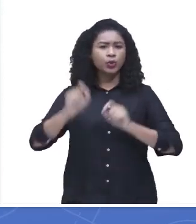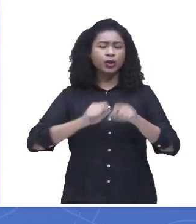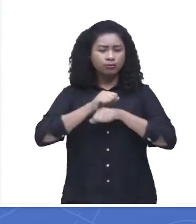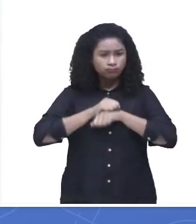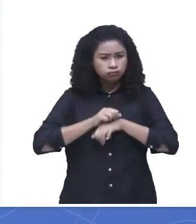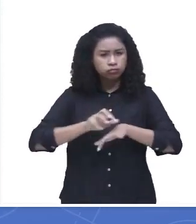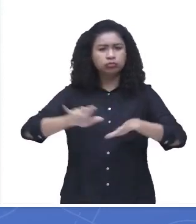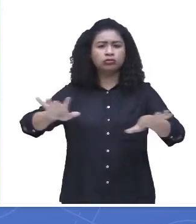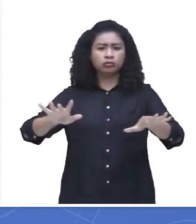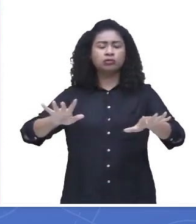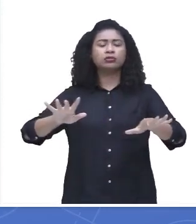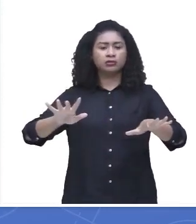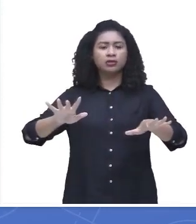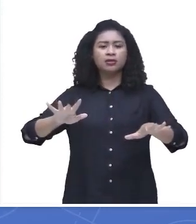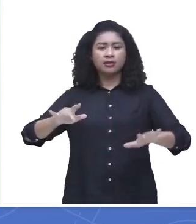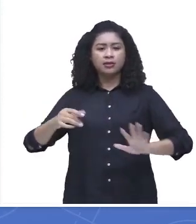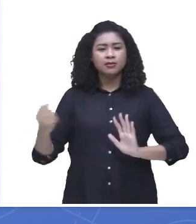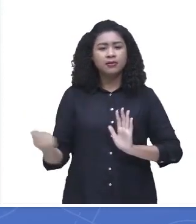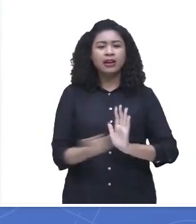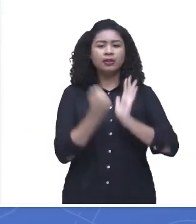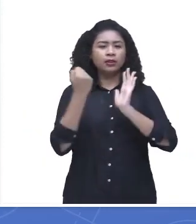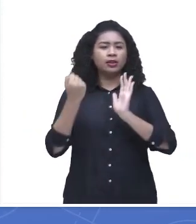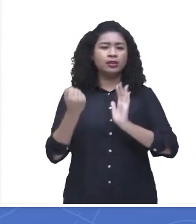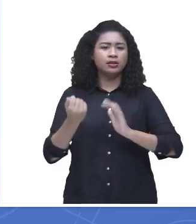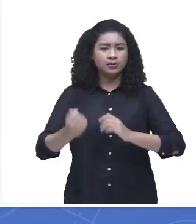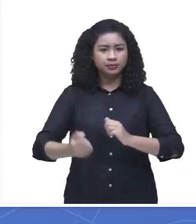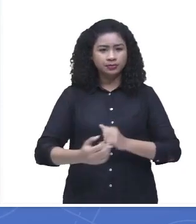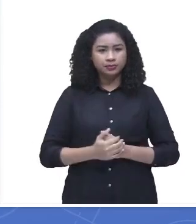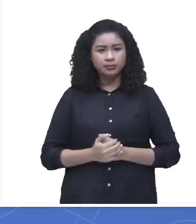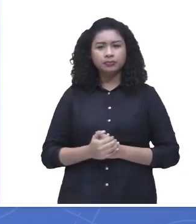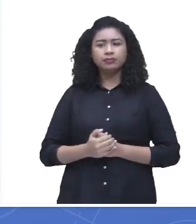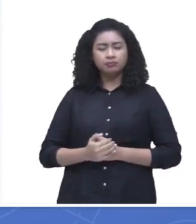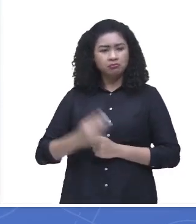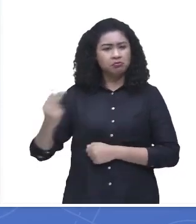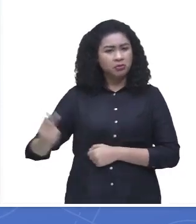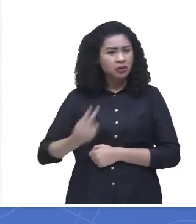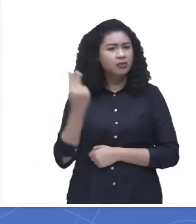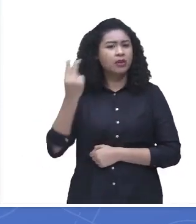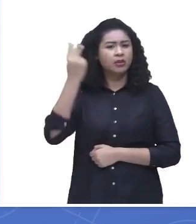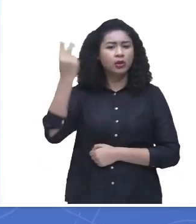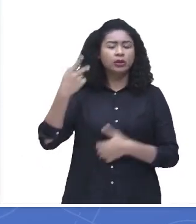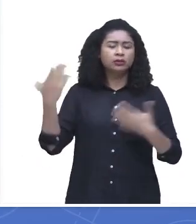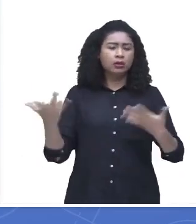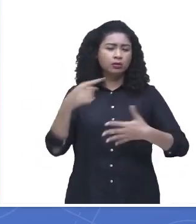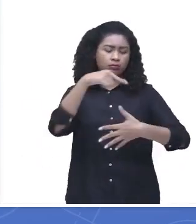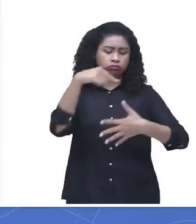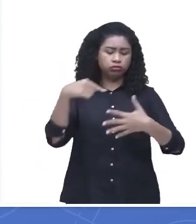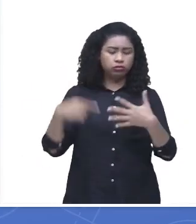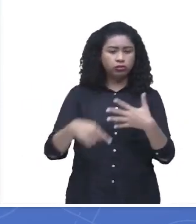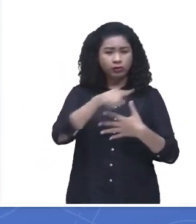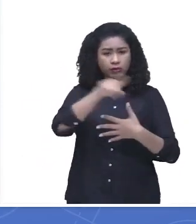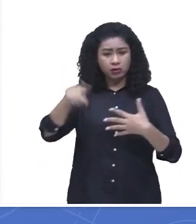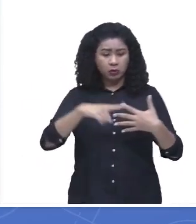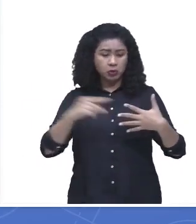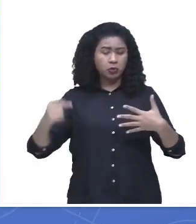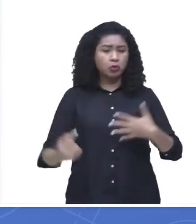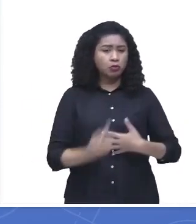desses valores. Aí nós temos 5 acontecimentos aí e vocês vão interpretar o que